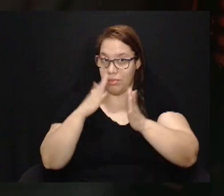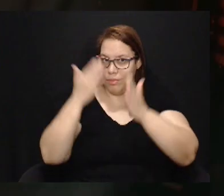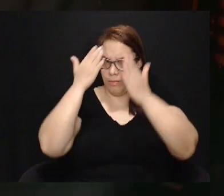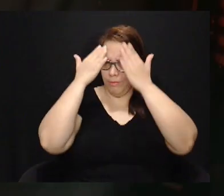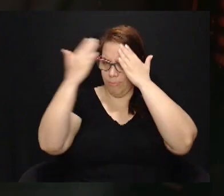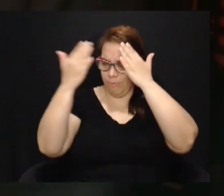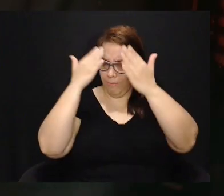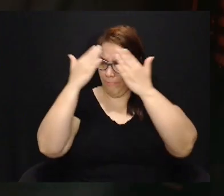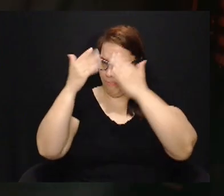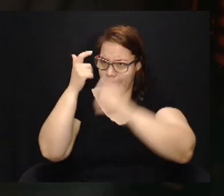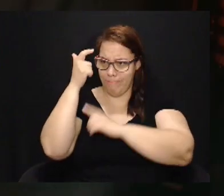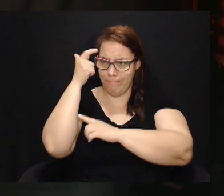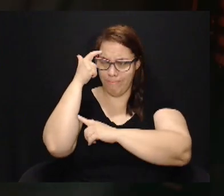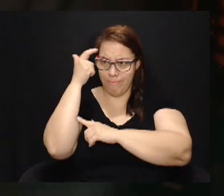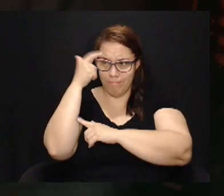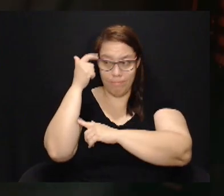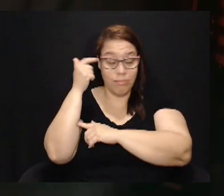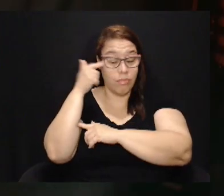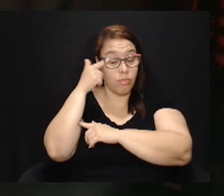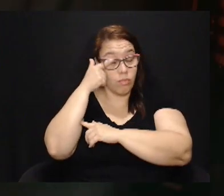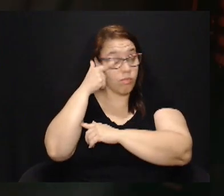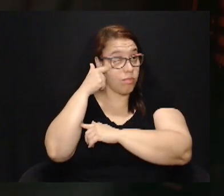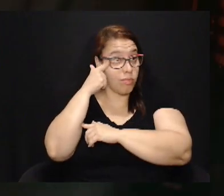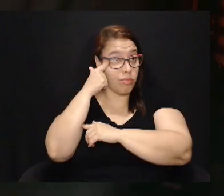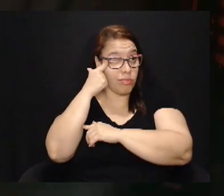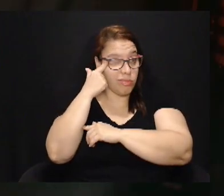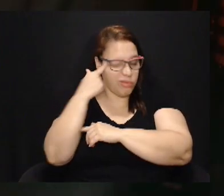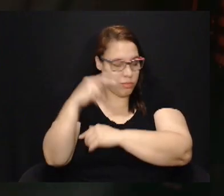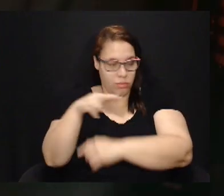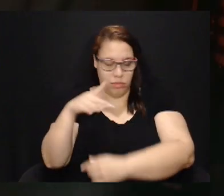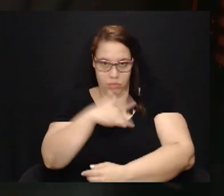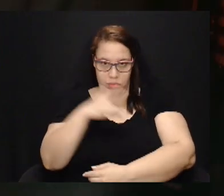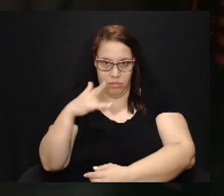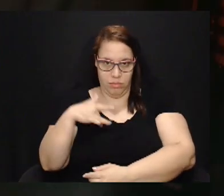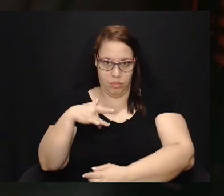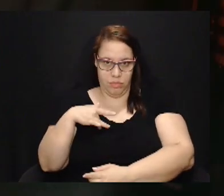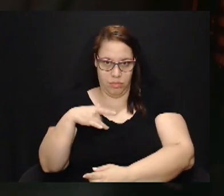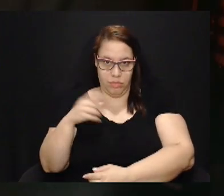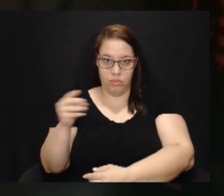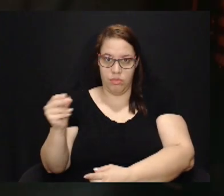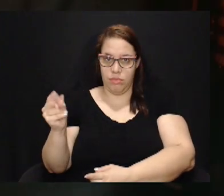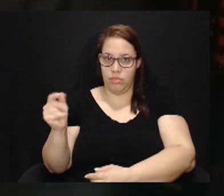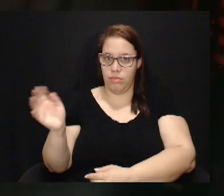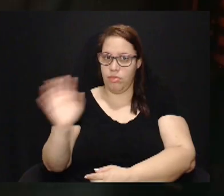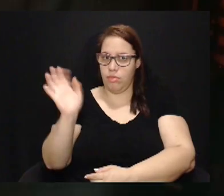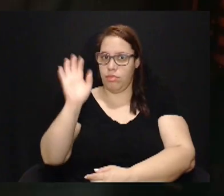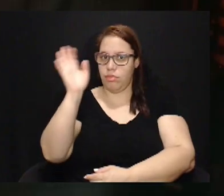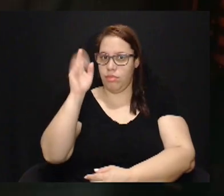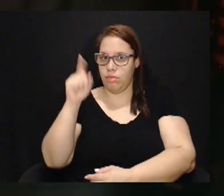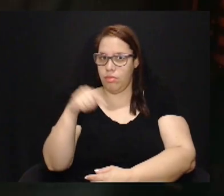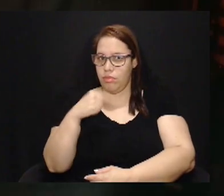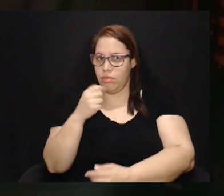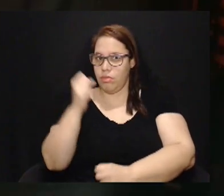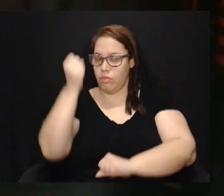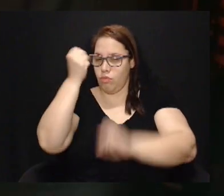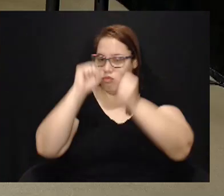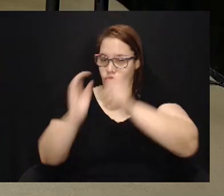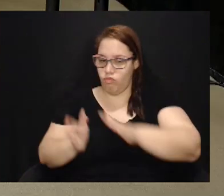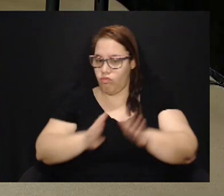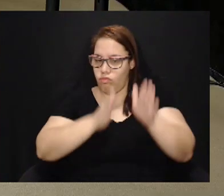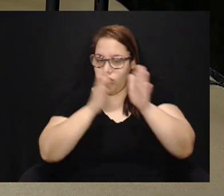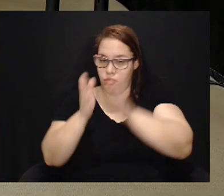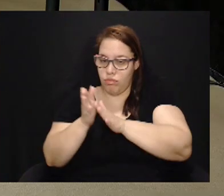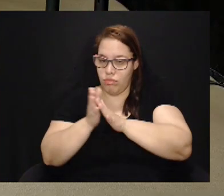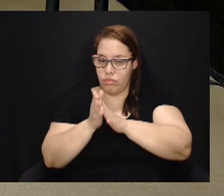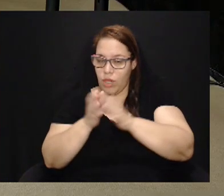gente ver o alimento saudável como um custo e o ultraprocessado como uma